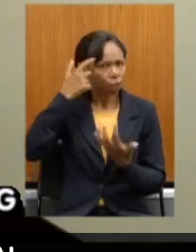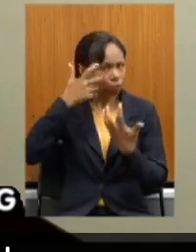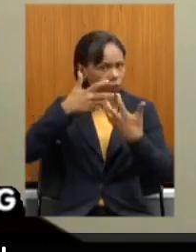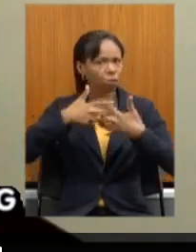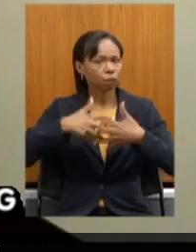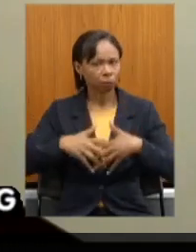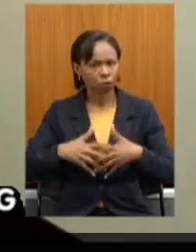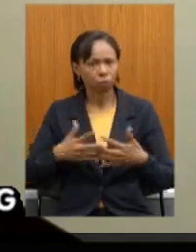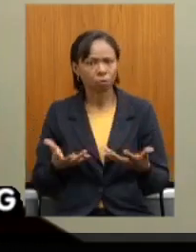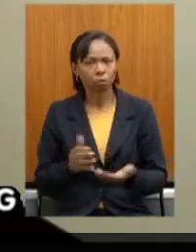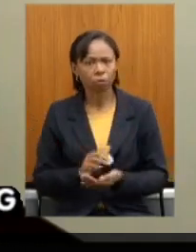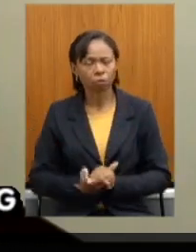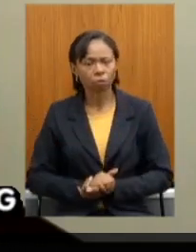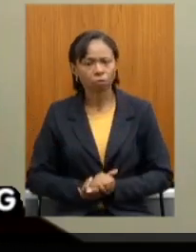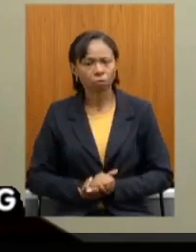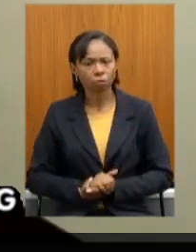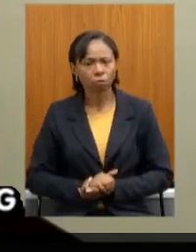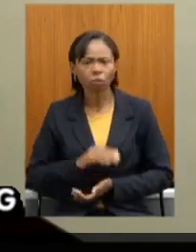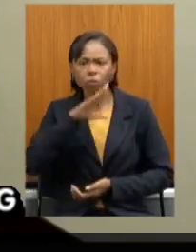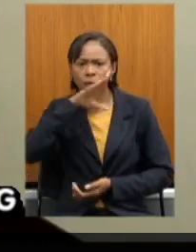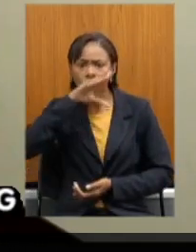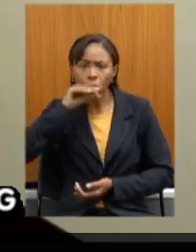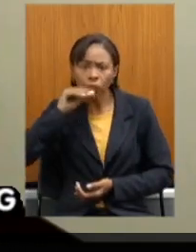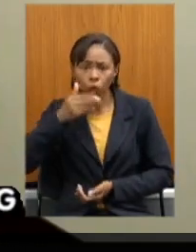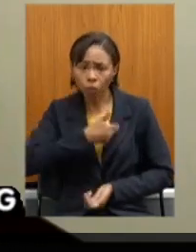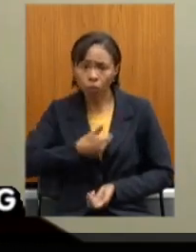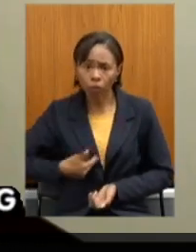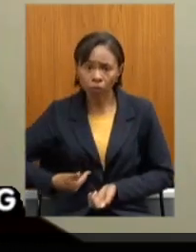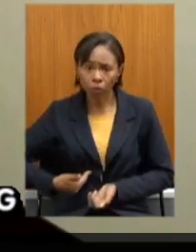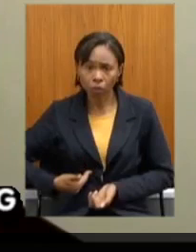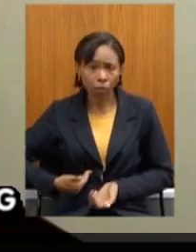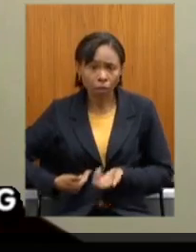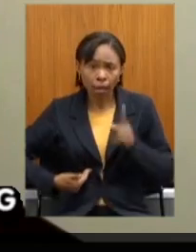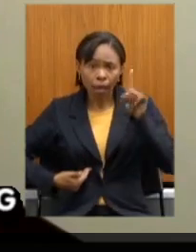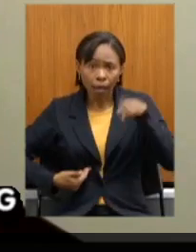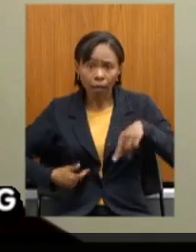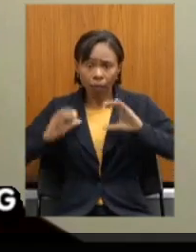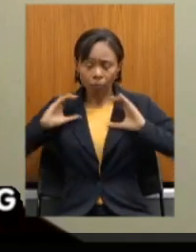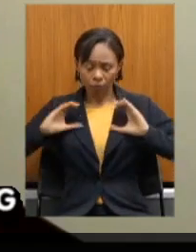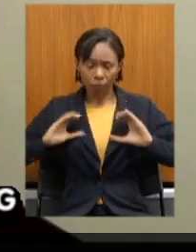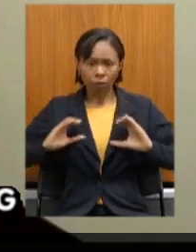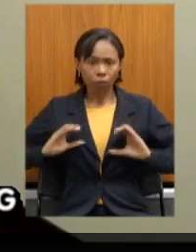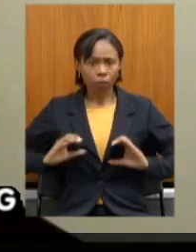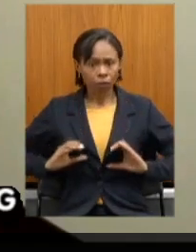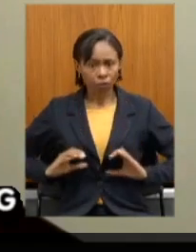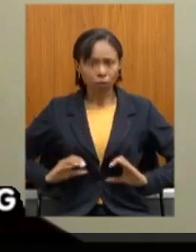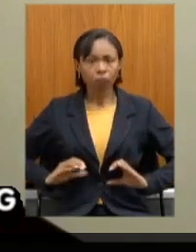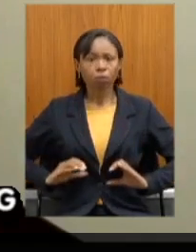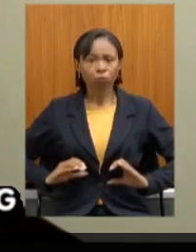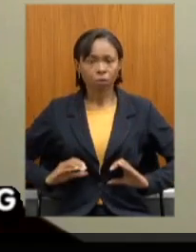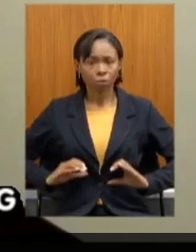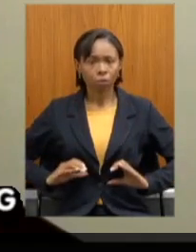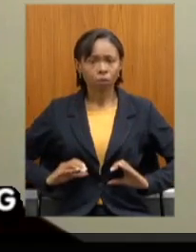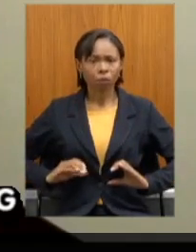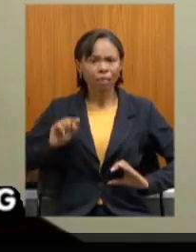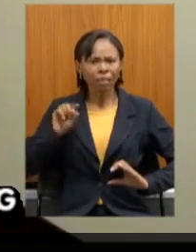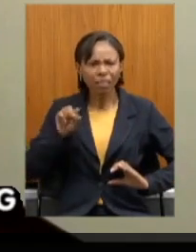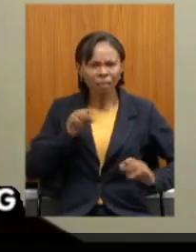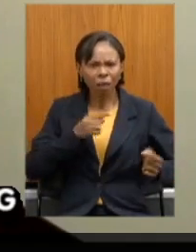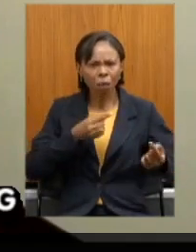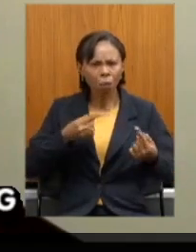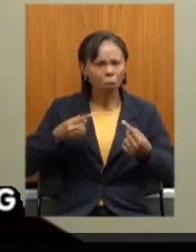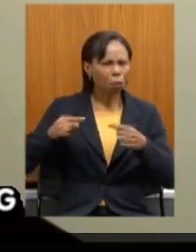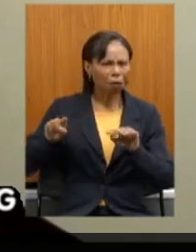Ressalto aqui que o servidor público é um cidadão e assim recai sobre ele